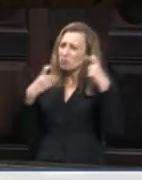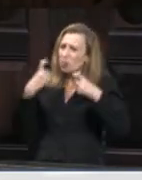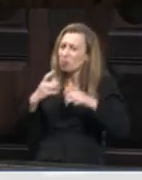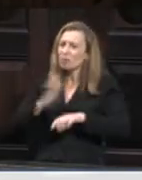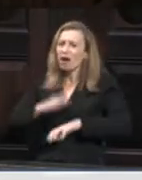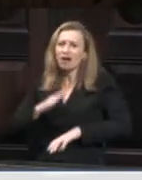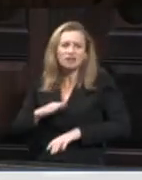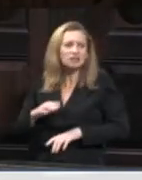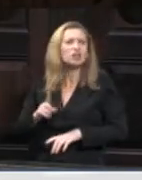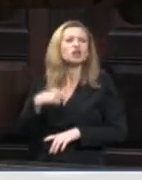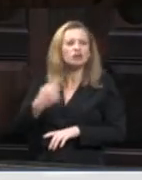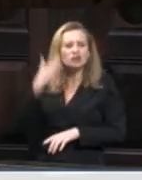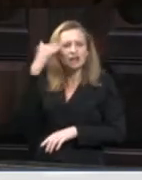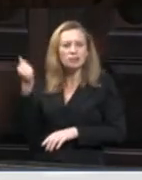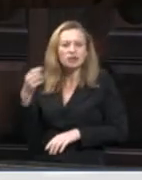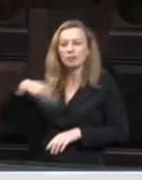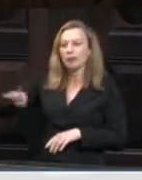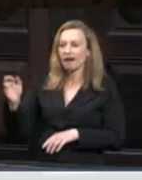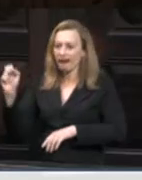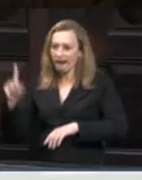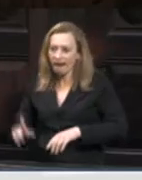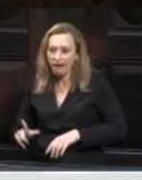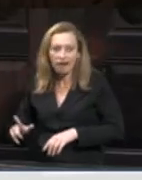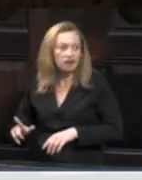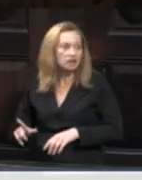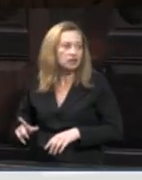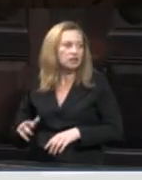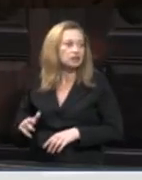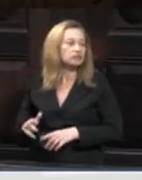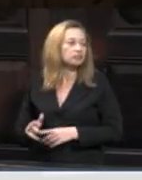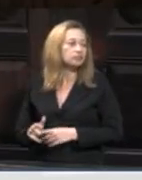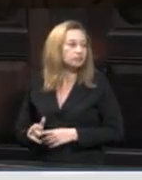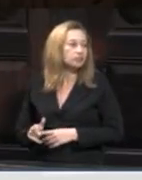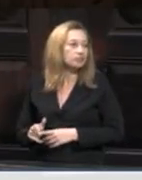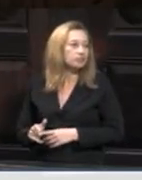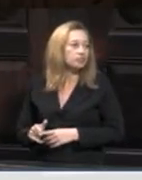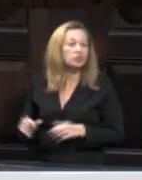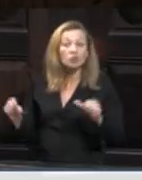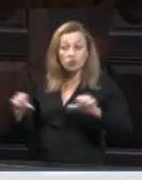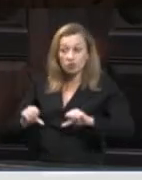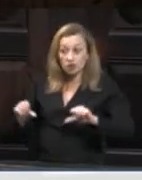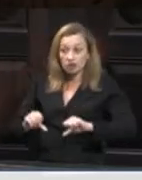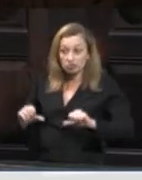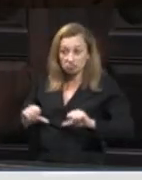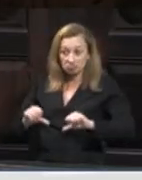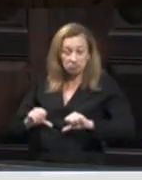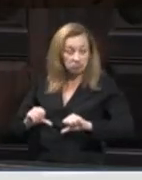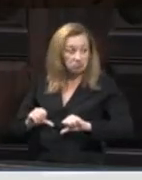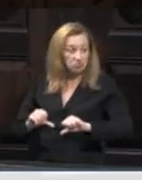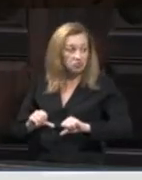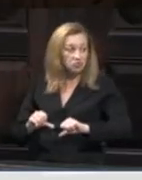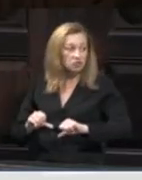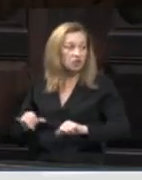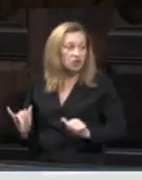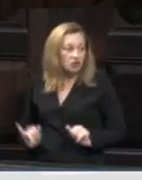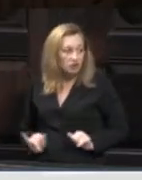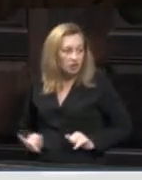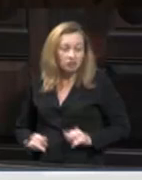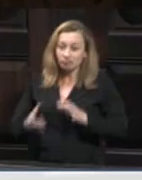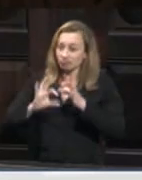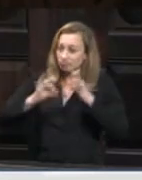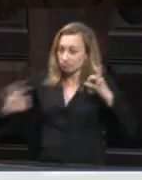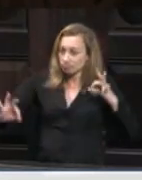Nós sabemos que Macaé viveu esse boom petrolífero. E é distante do centro do Rio de Janeiro, é distante da